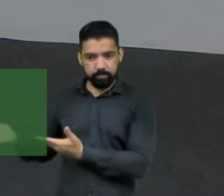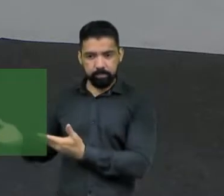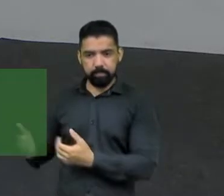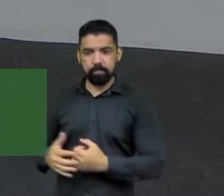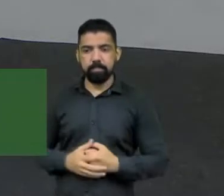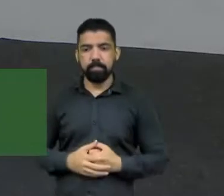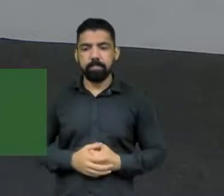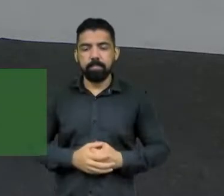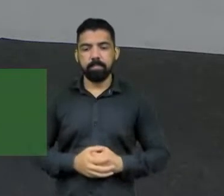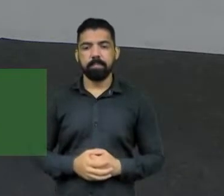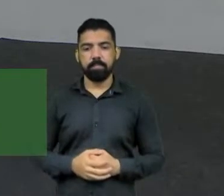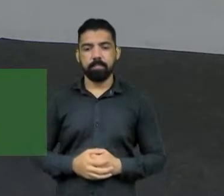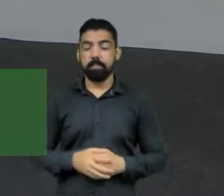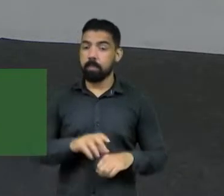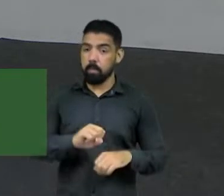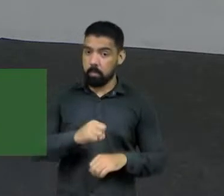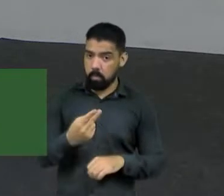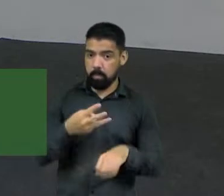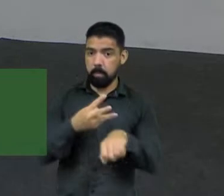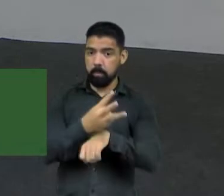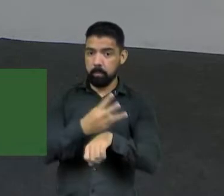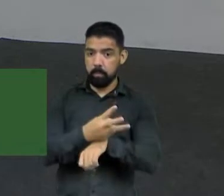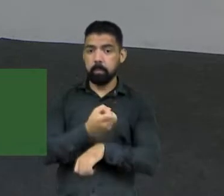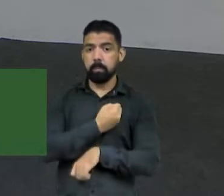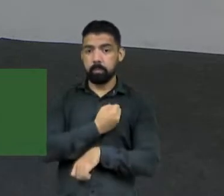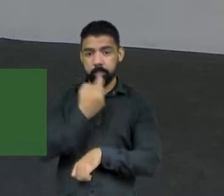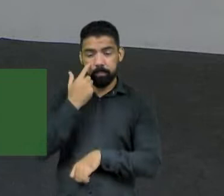3101-2305 ou ainda pelo WhatsApp